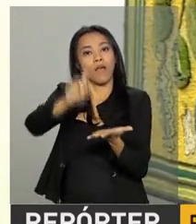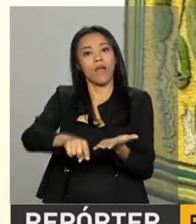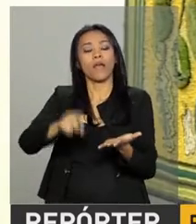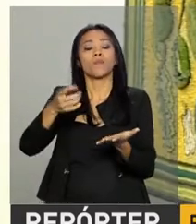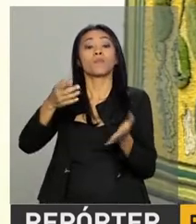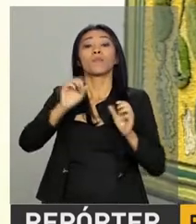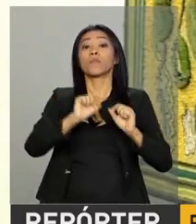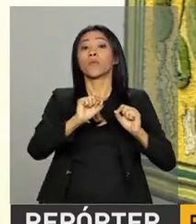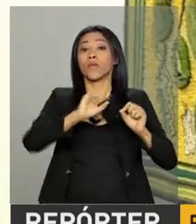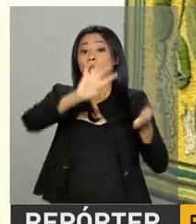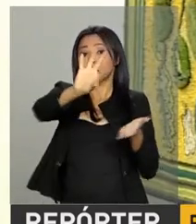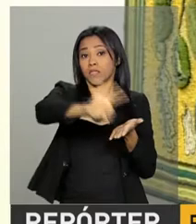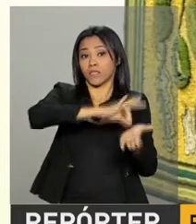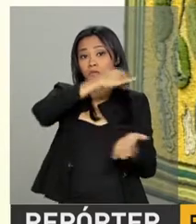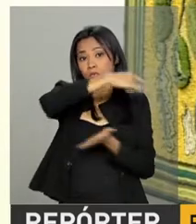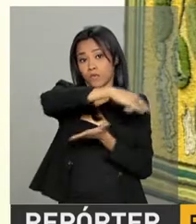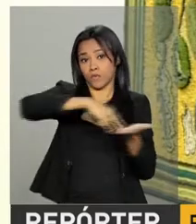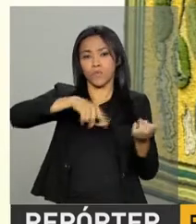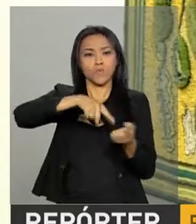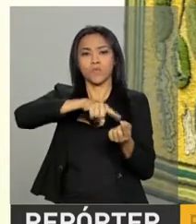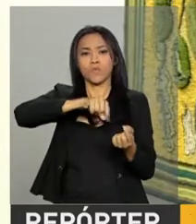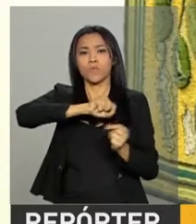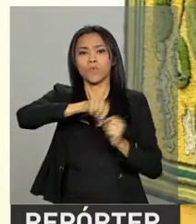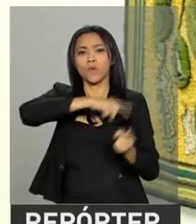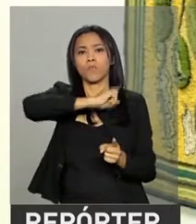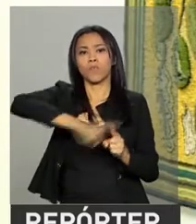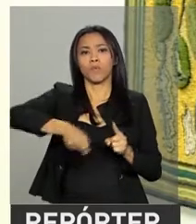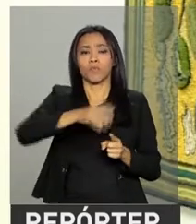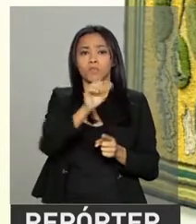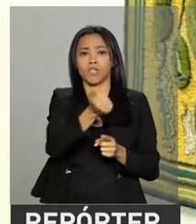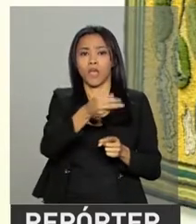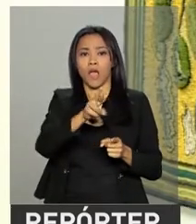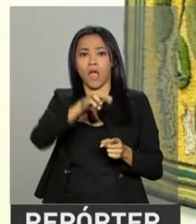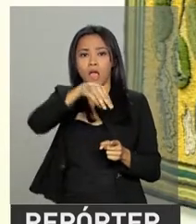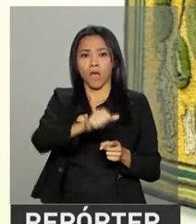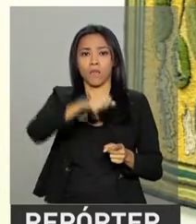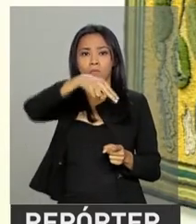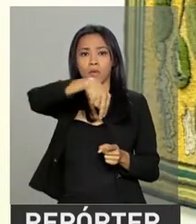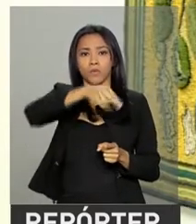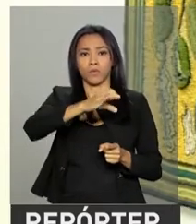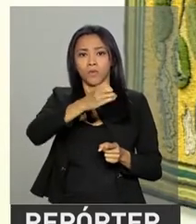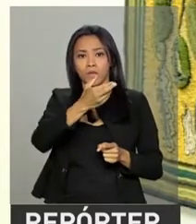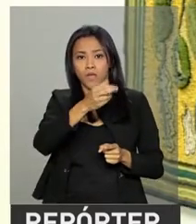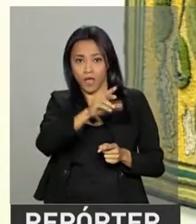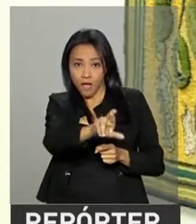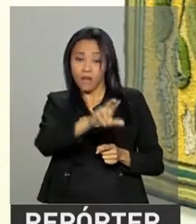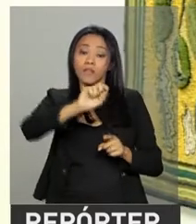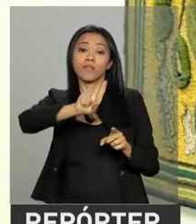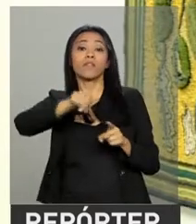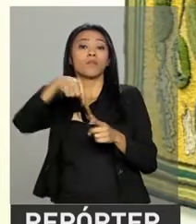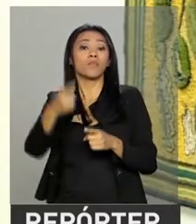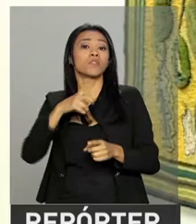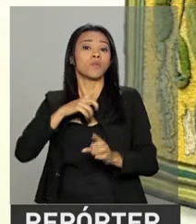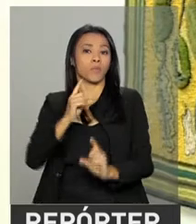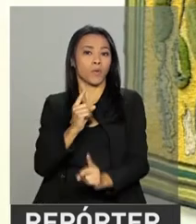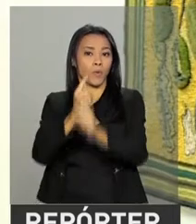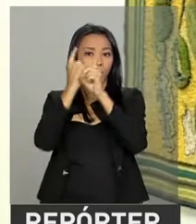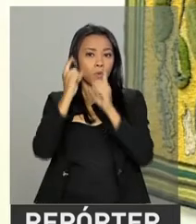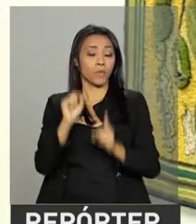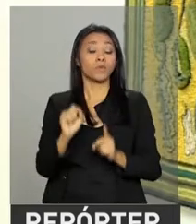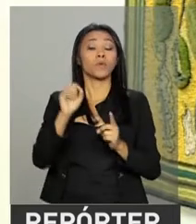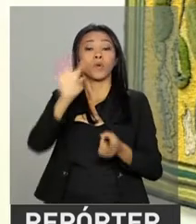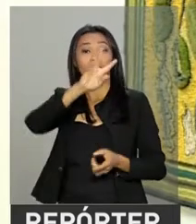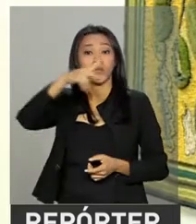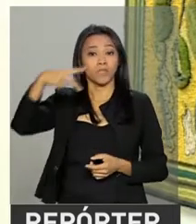assinatura do tratado para a proibição de armas nucleares logo depois ele tem um encontro bilateral com o presidente da guiana